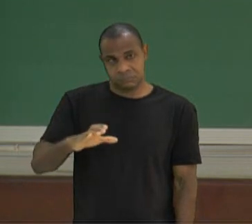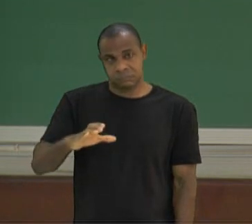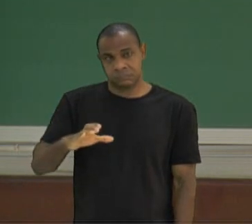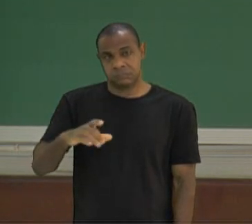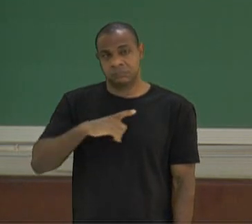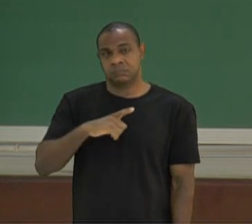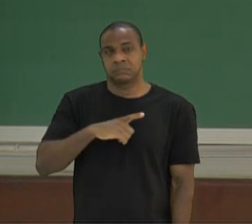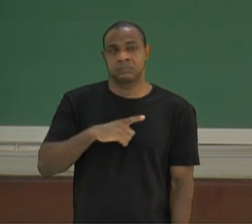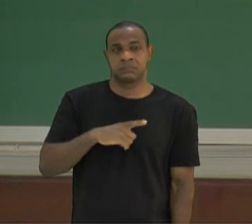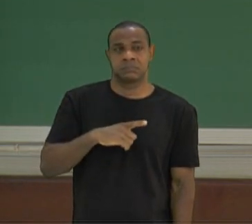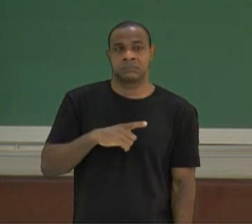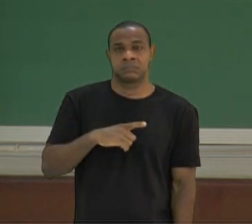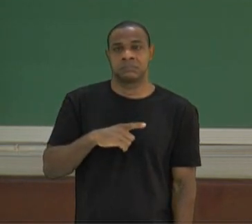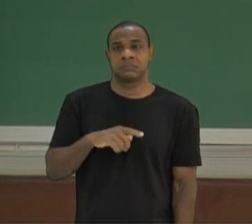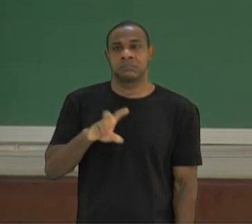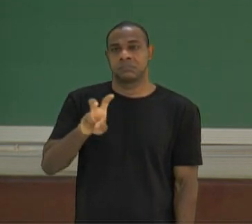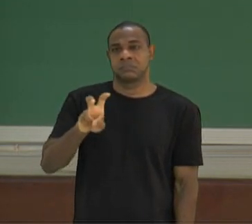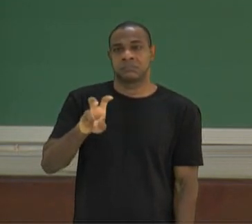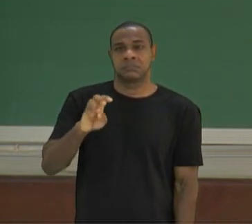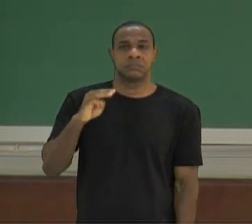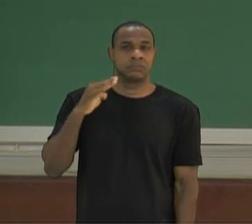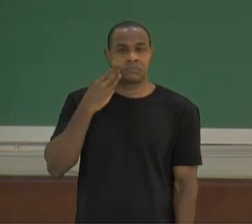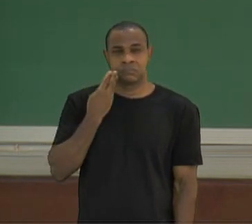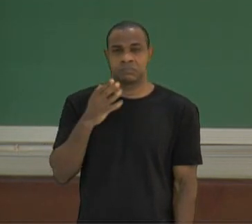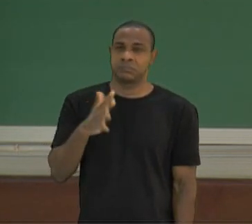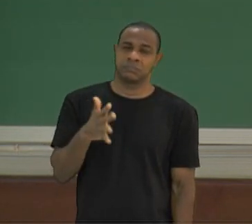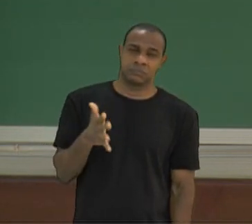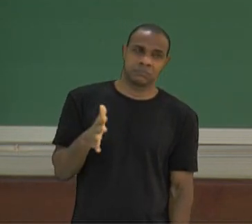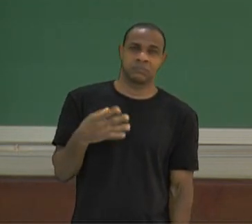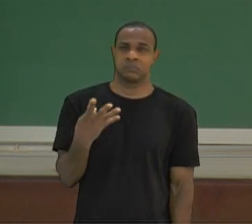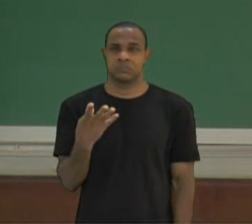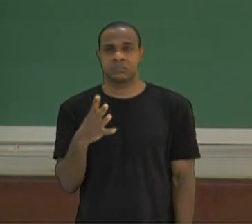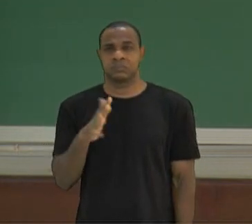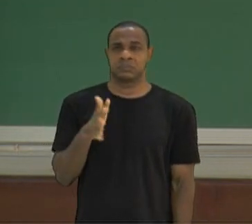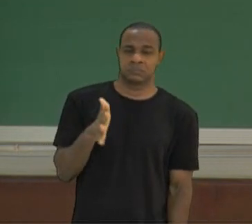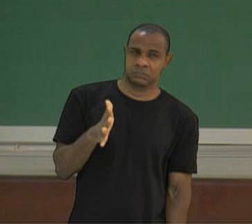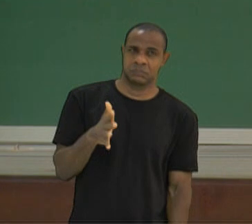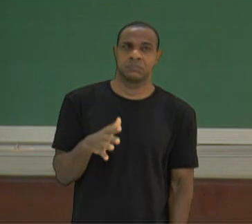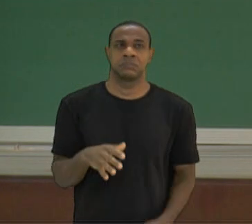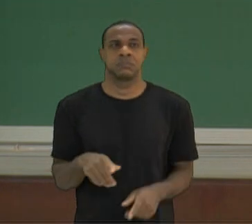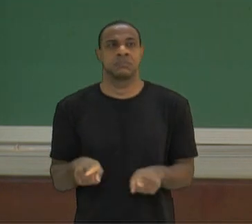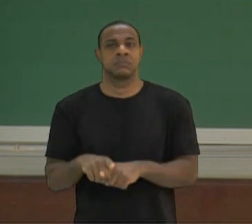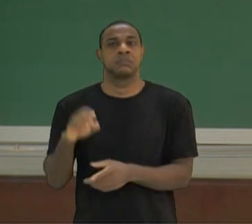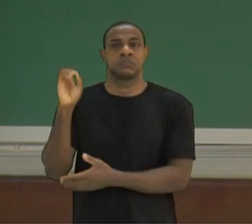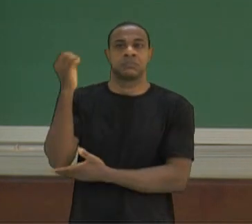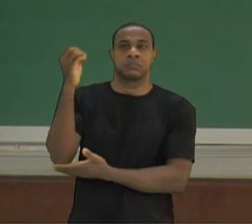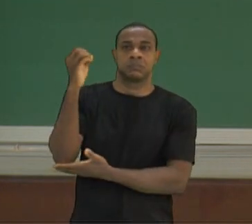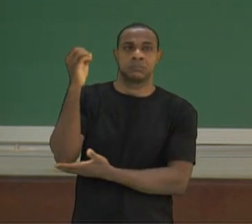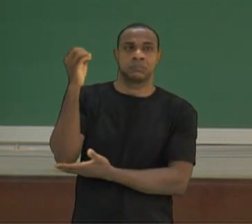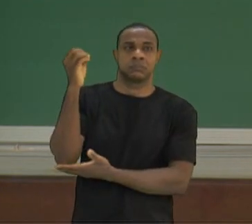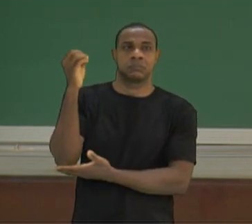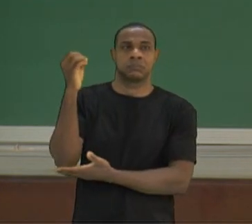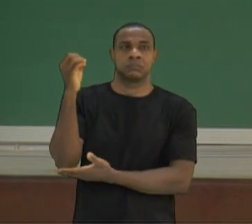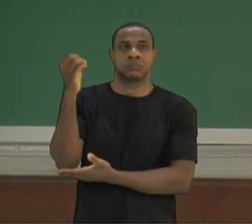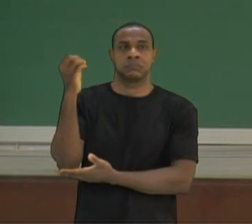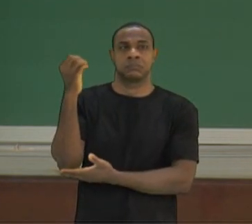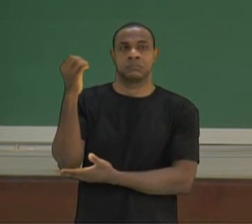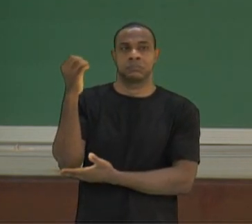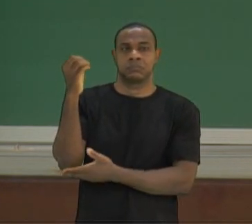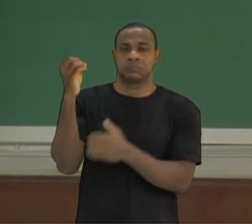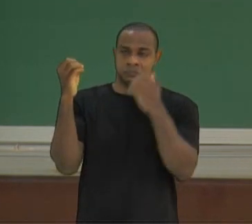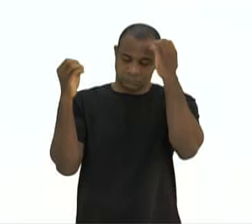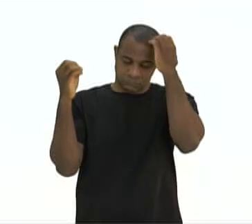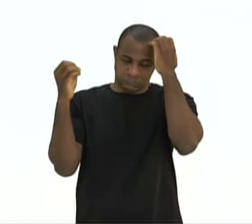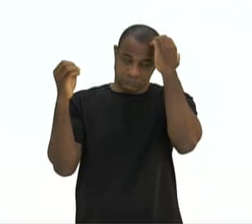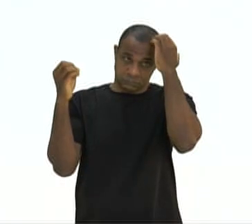com um pouco menos de 5 milhões, está em torno de 4 milhões, né? Porto Alegre, que está aqui também, é um pouco mais do que Curitiba,